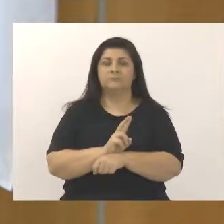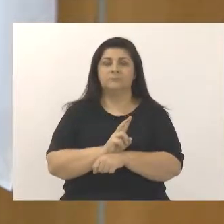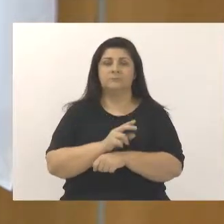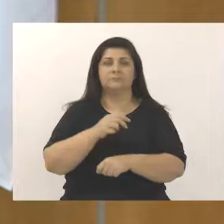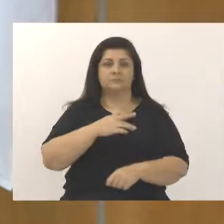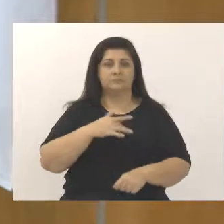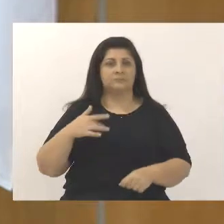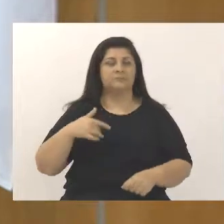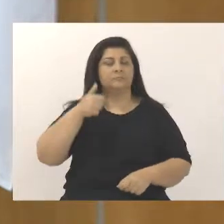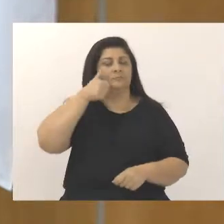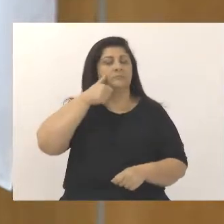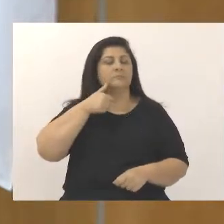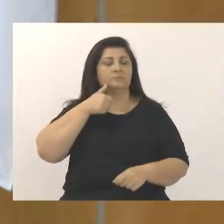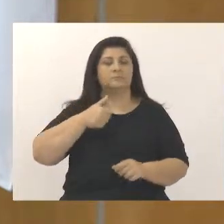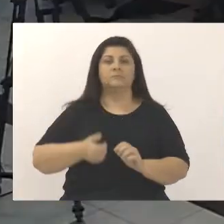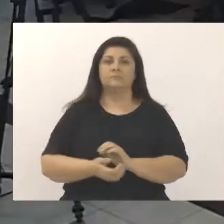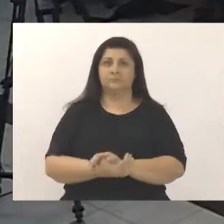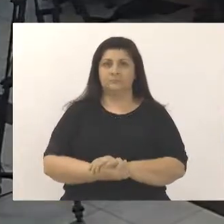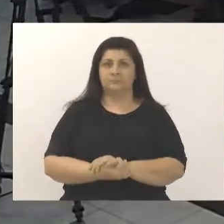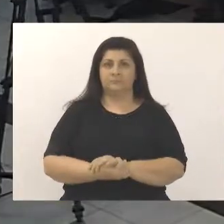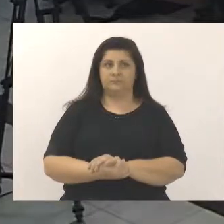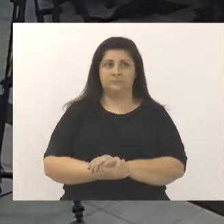mulheres.